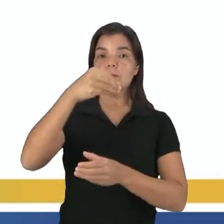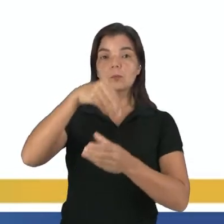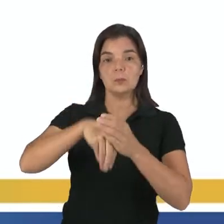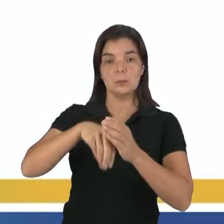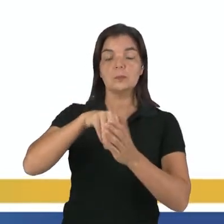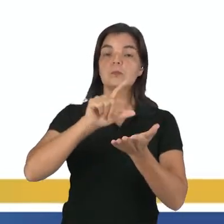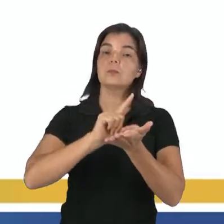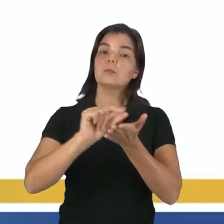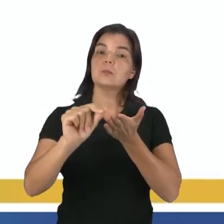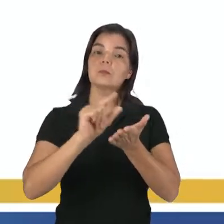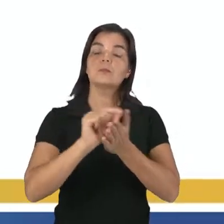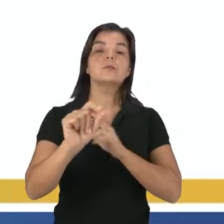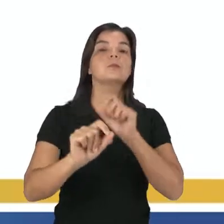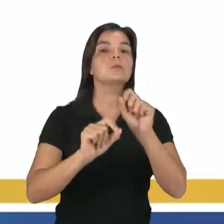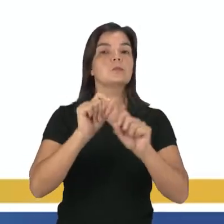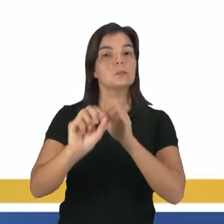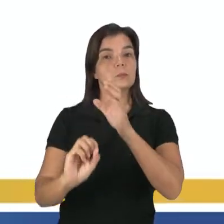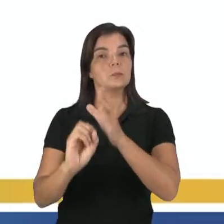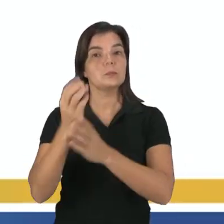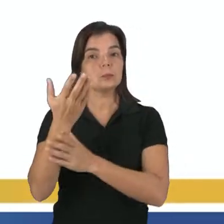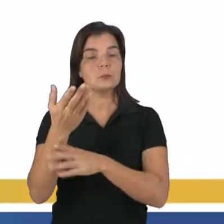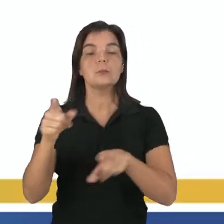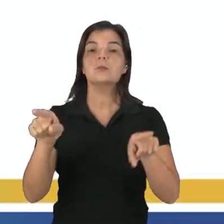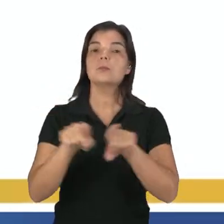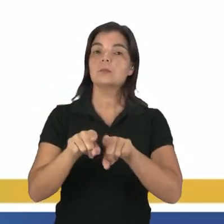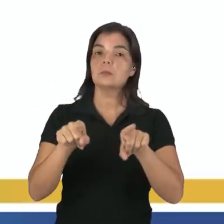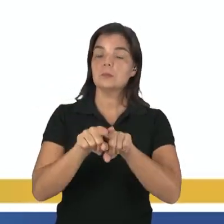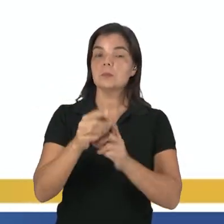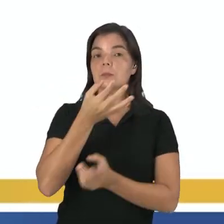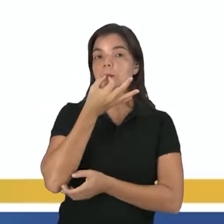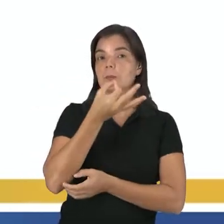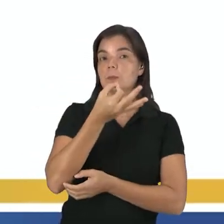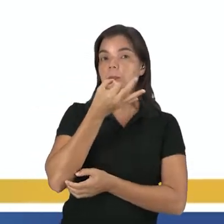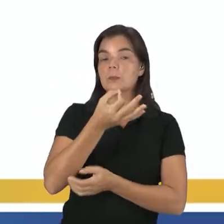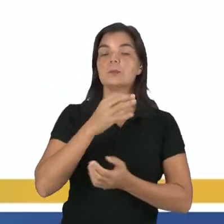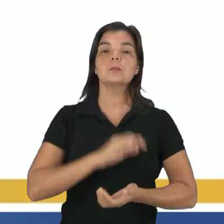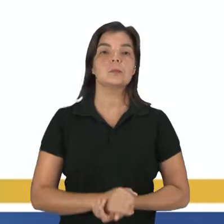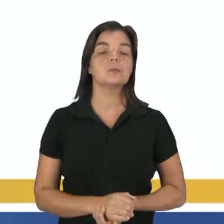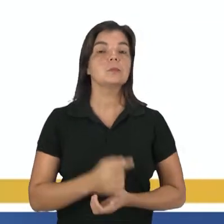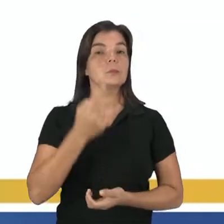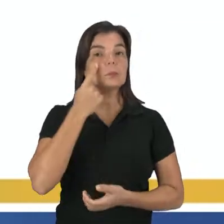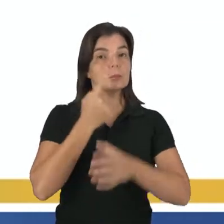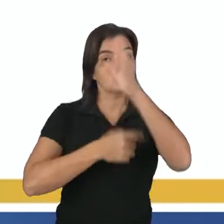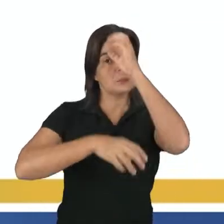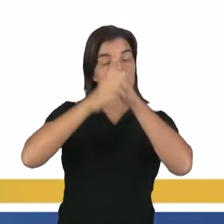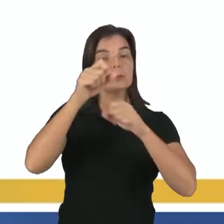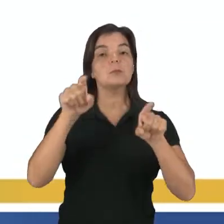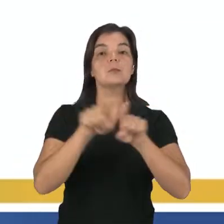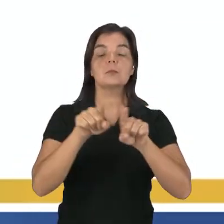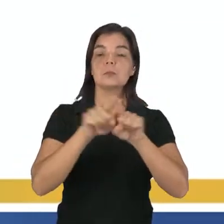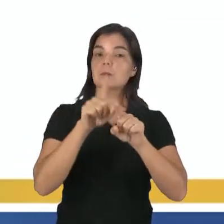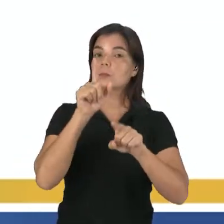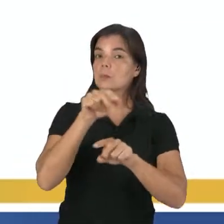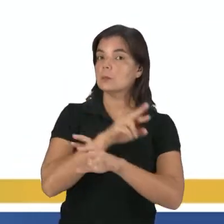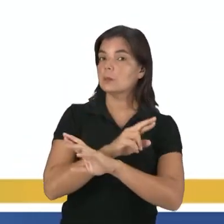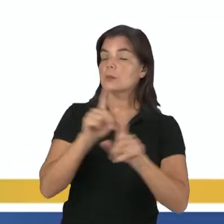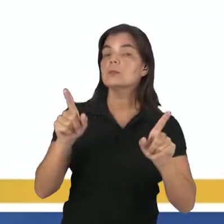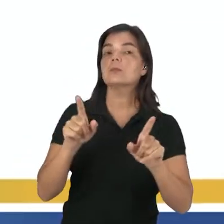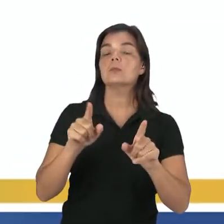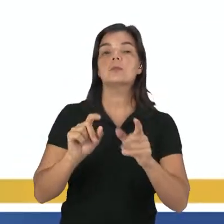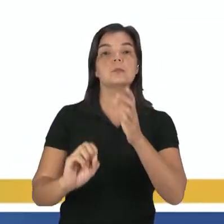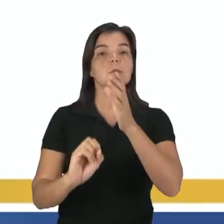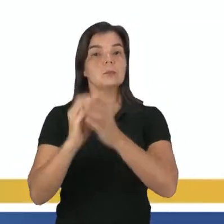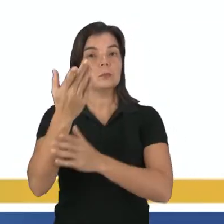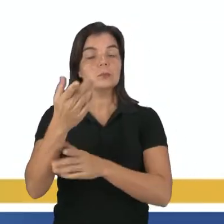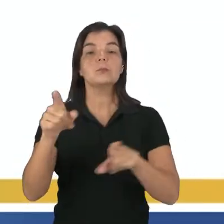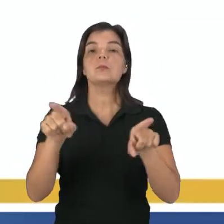dos artigos o que são fatos e o que são opiniões. Nós vamos aprender a diferenciar